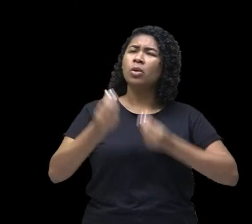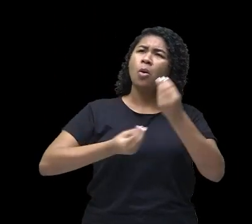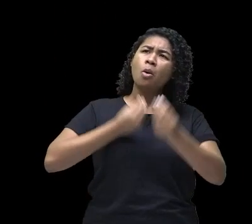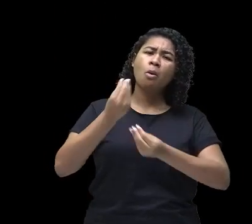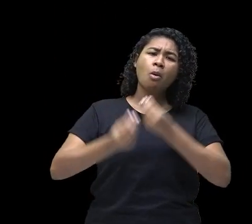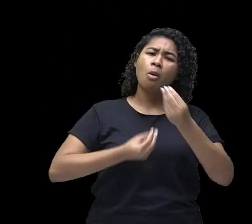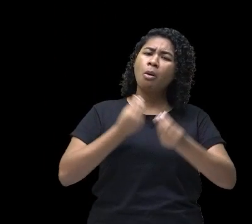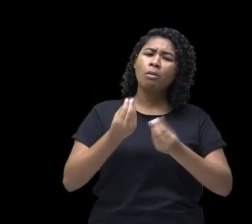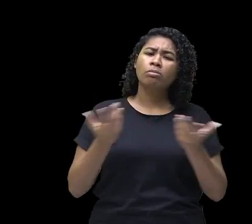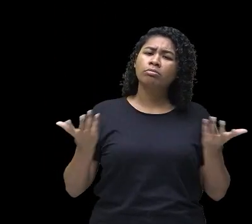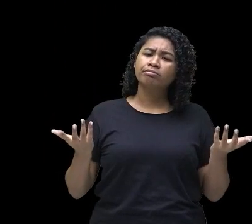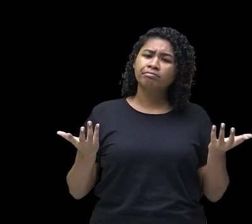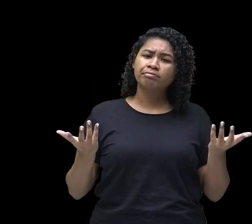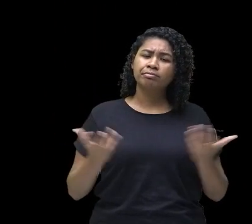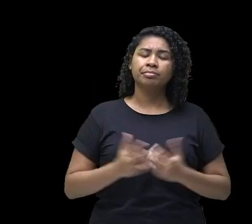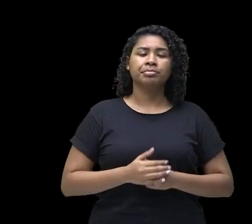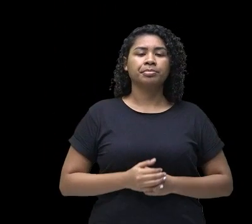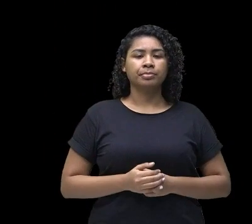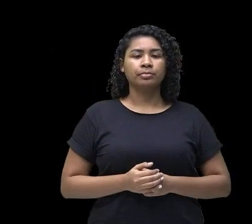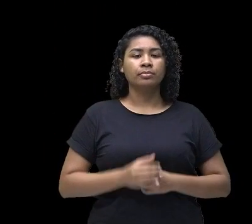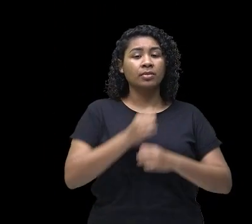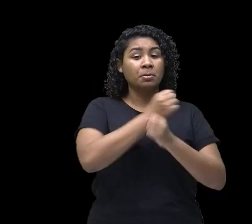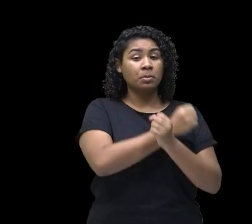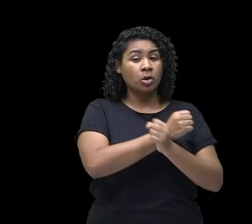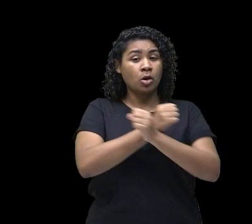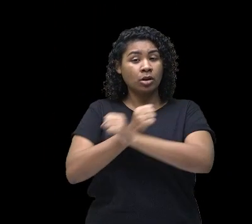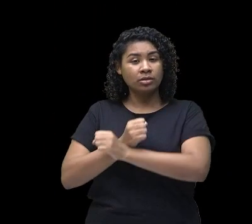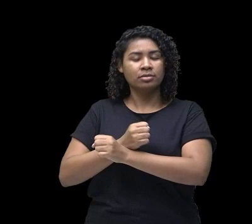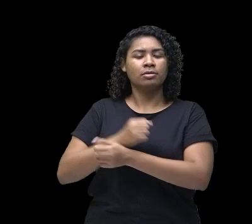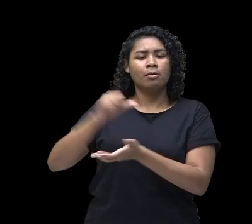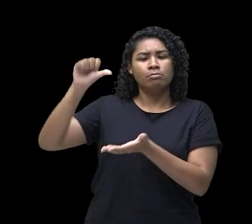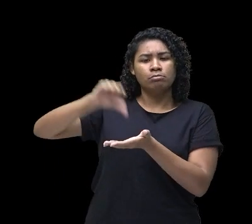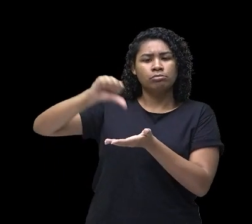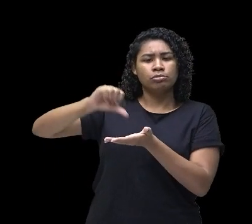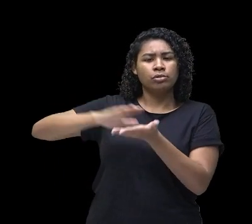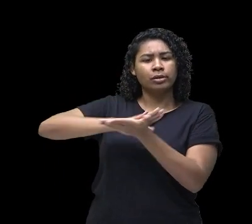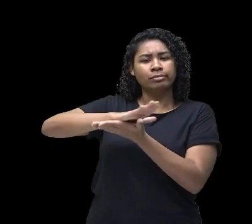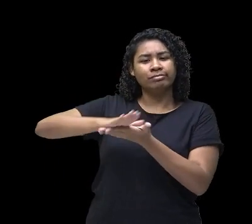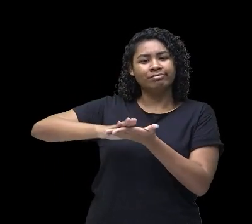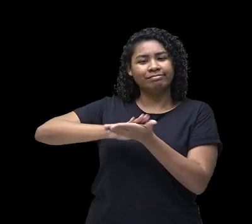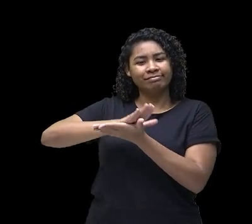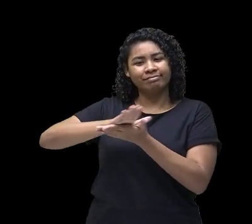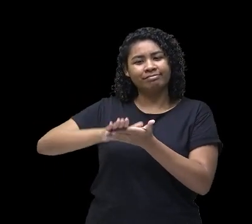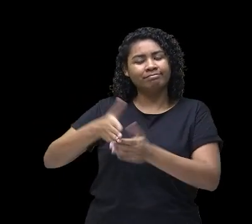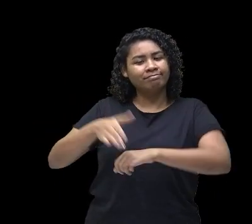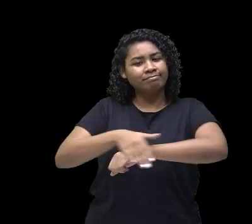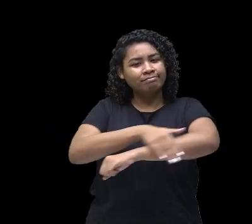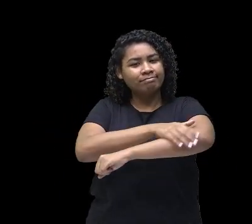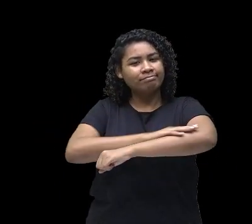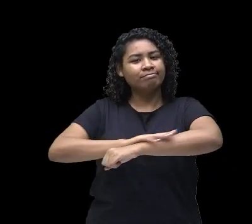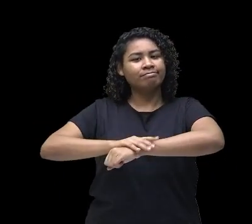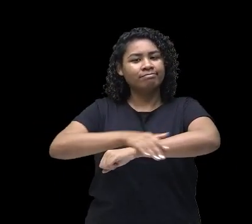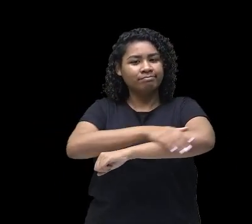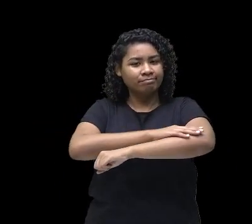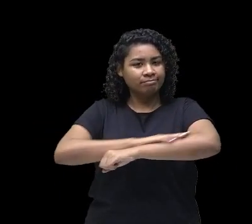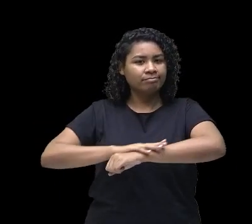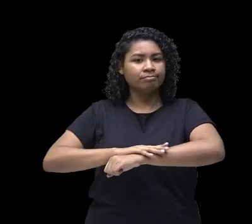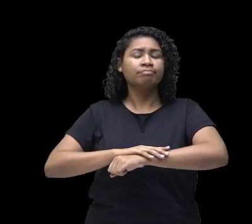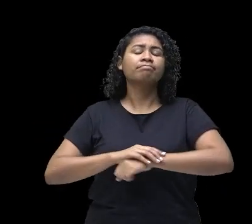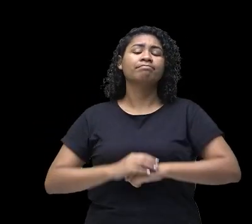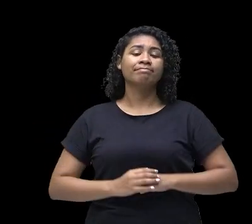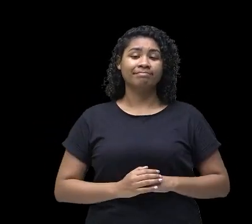isso? Nós nos protegemos com os protetores solares. Nós podemos utilizar protetores solares em